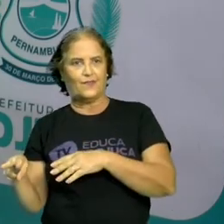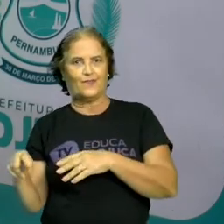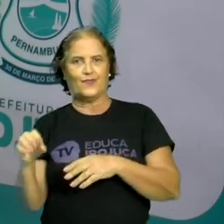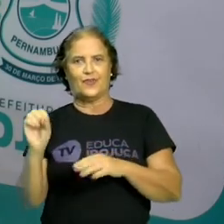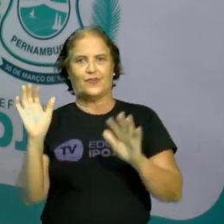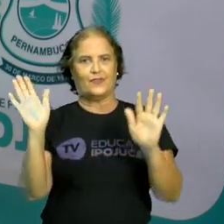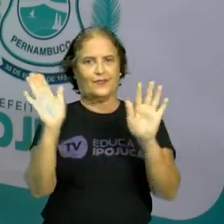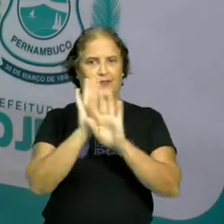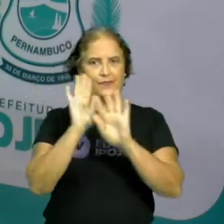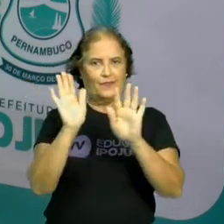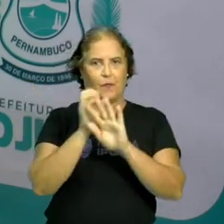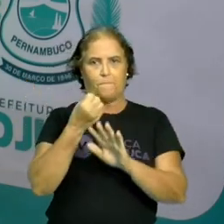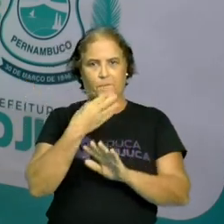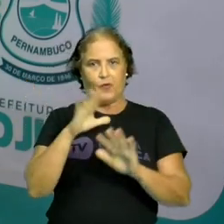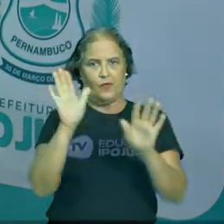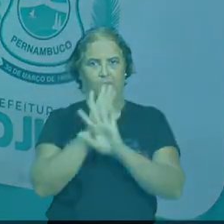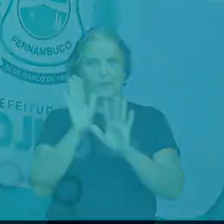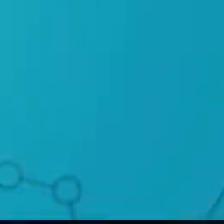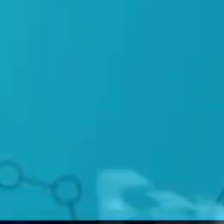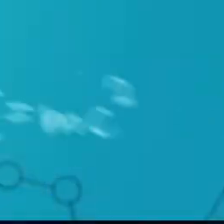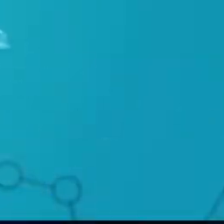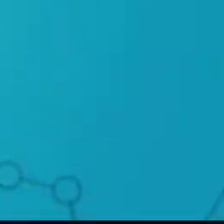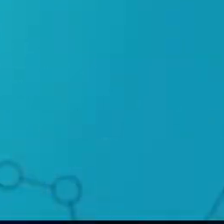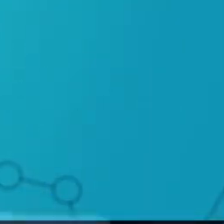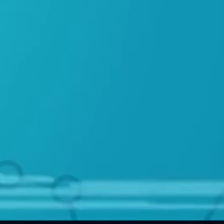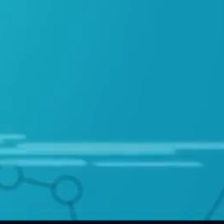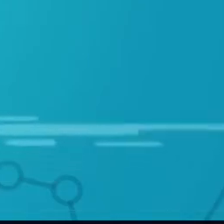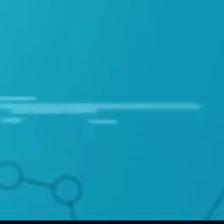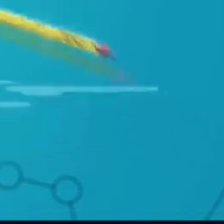bye bye stillness in